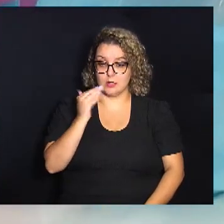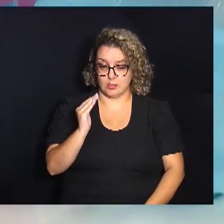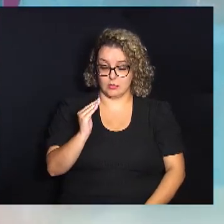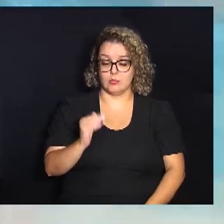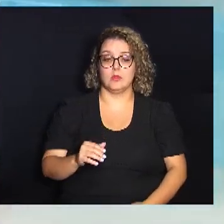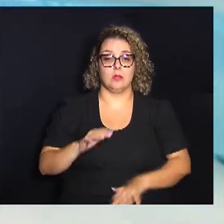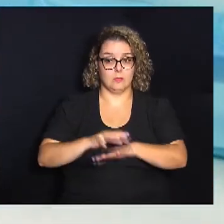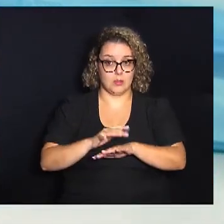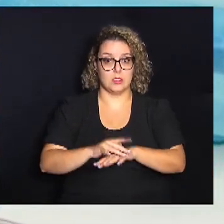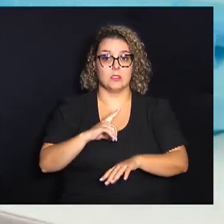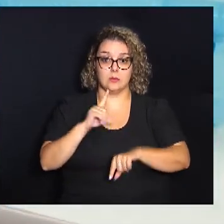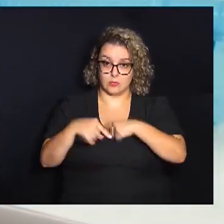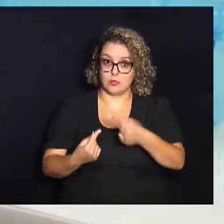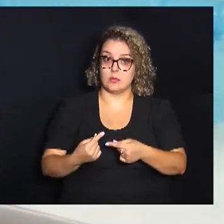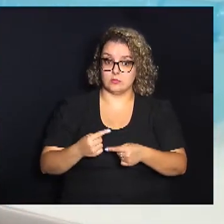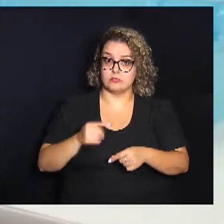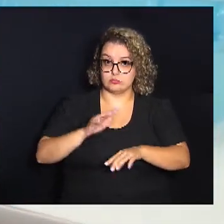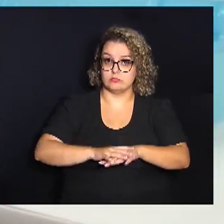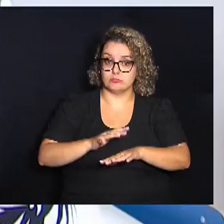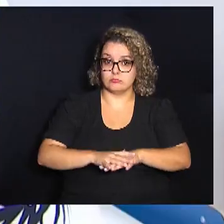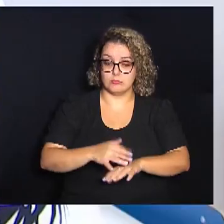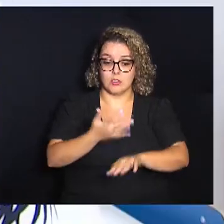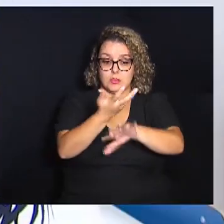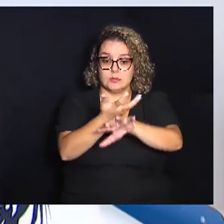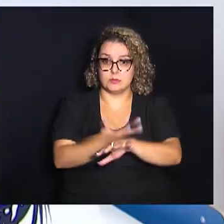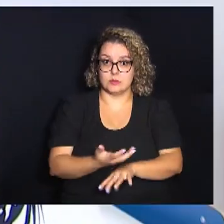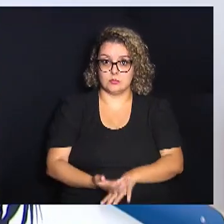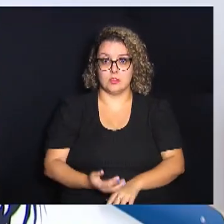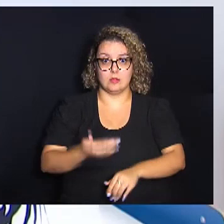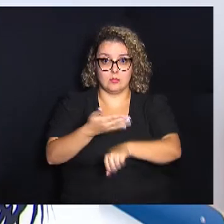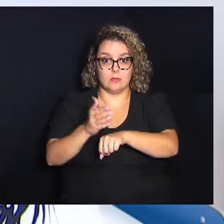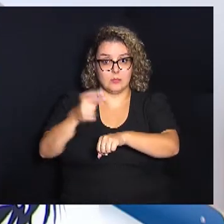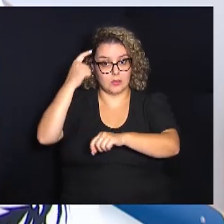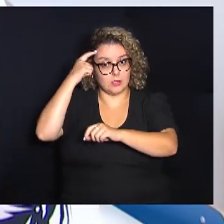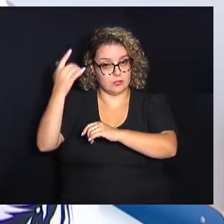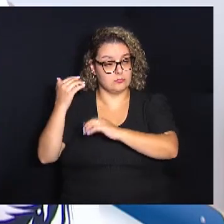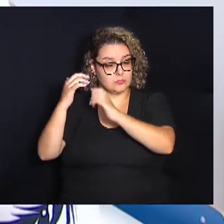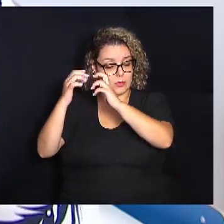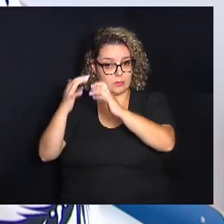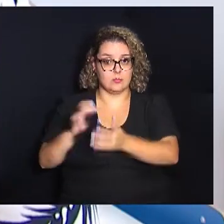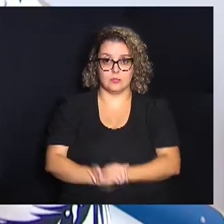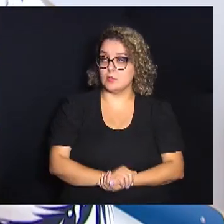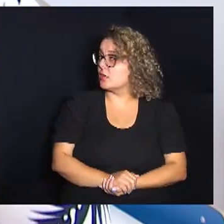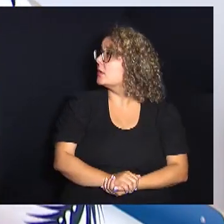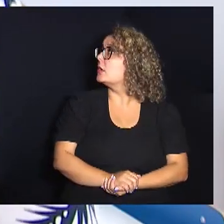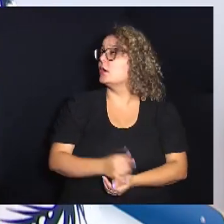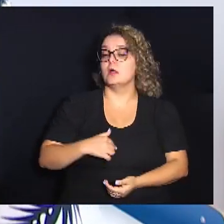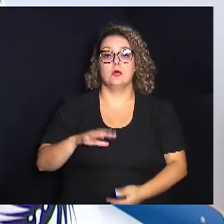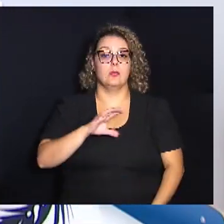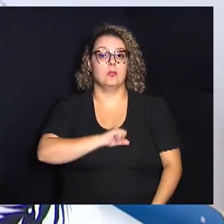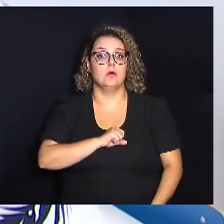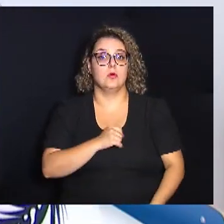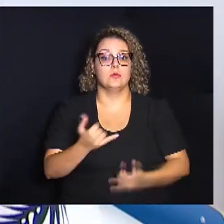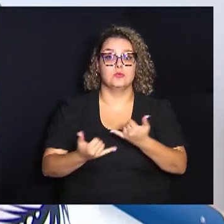outras atividades muito benéficas para o treino cerebral. Eu gosto muito de jogos, né? Por exemplo, o jogo da memória. O